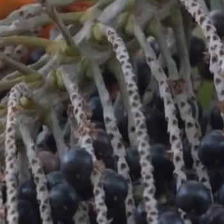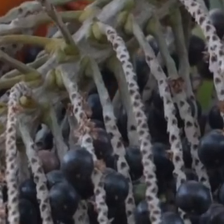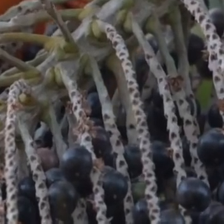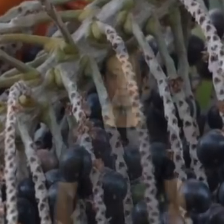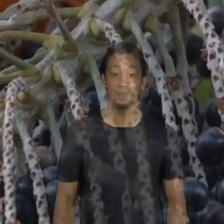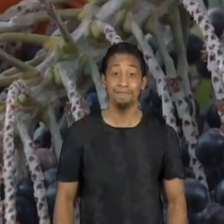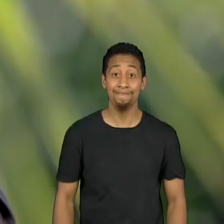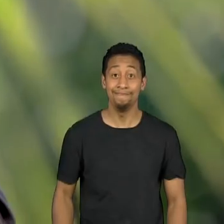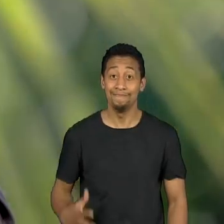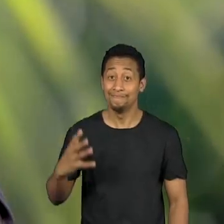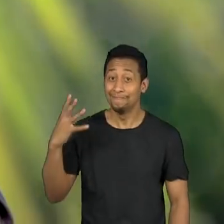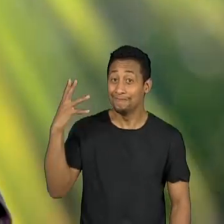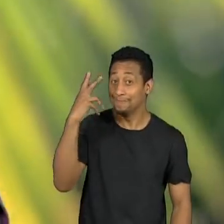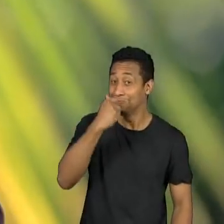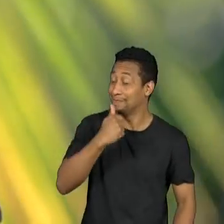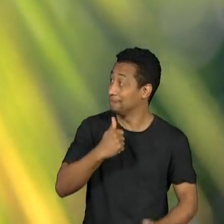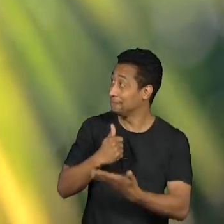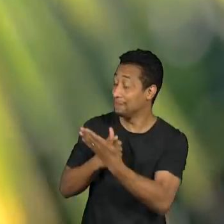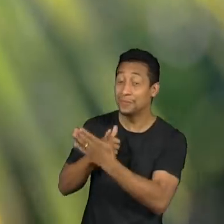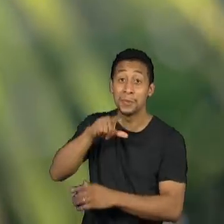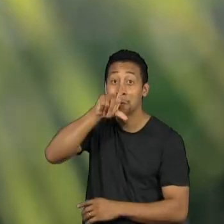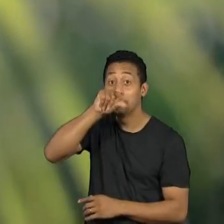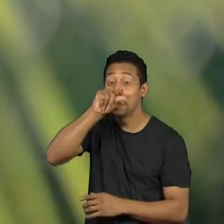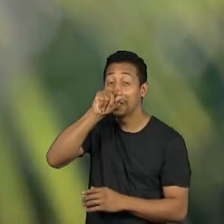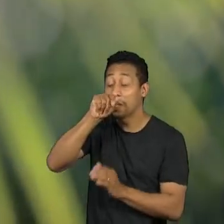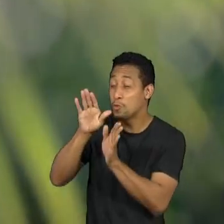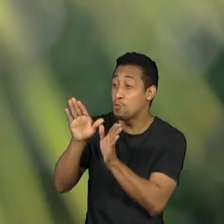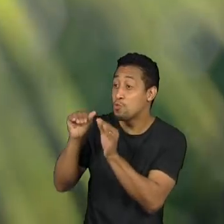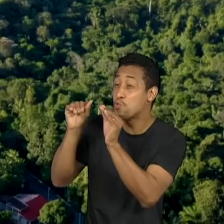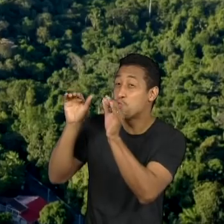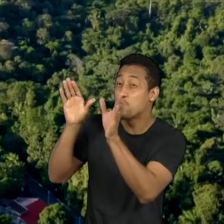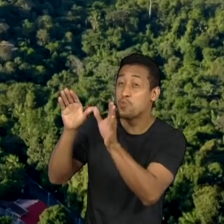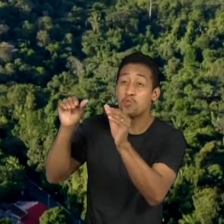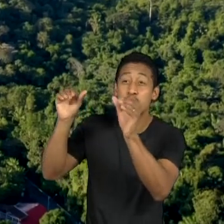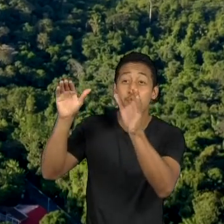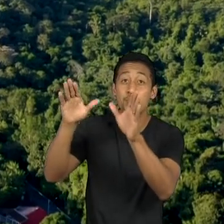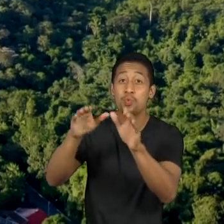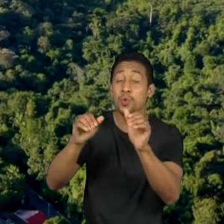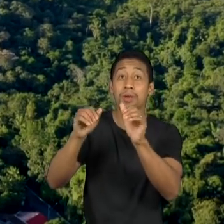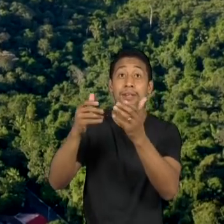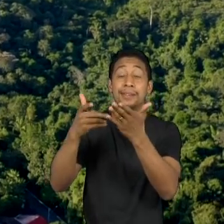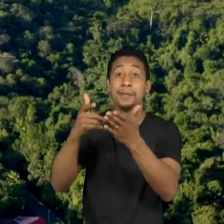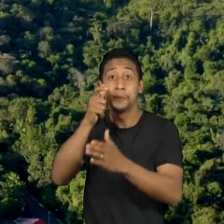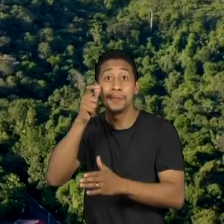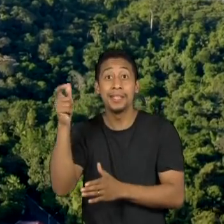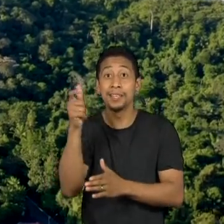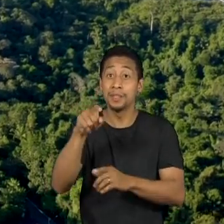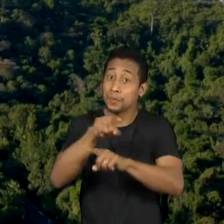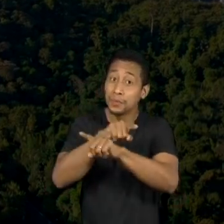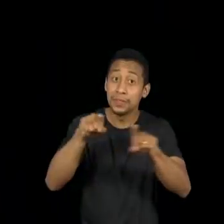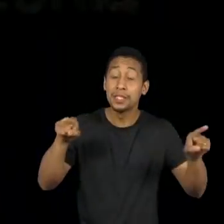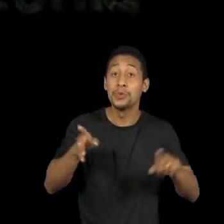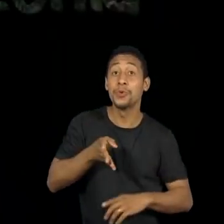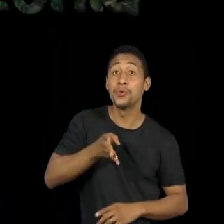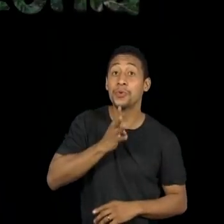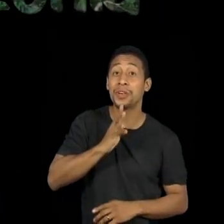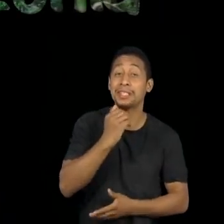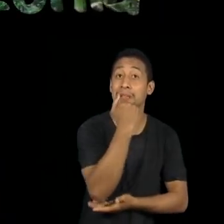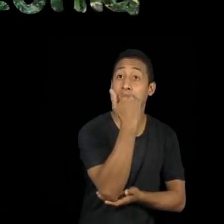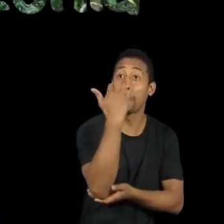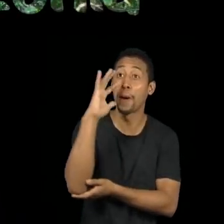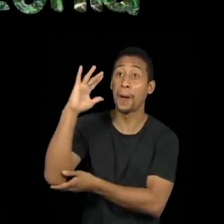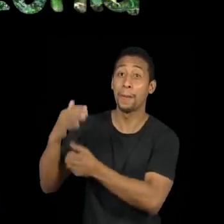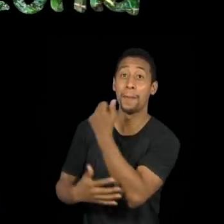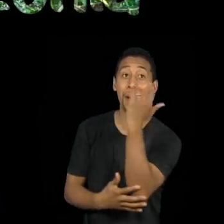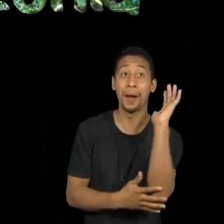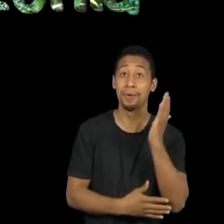A beleza e o canto das aves como atrativo para que as pessoas conheçam a natureza ao seu redor. A websérie Cantos